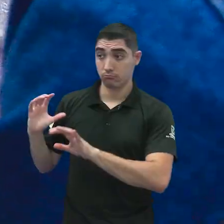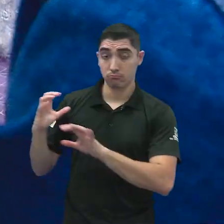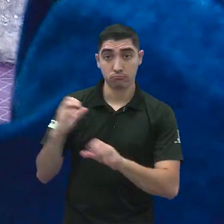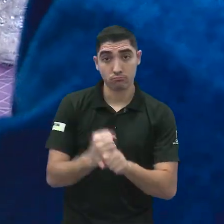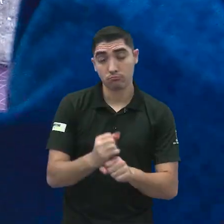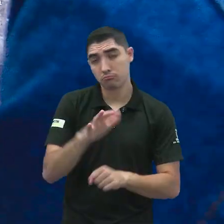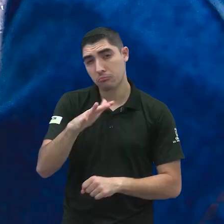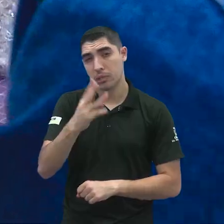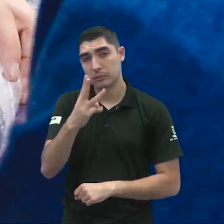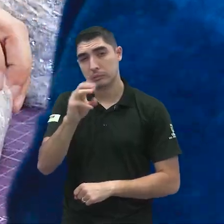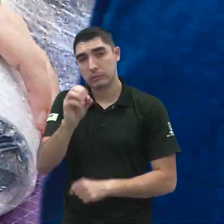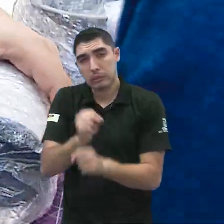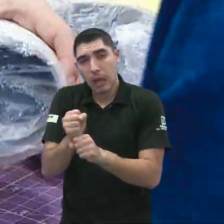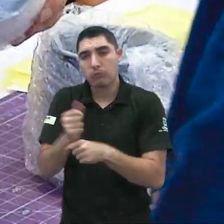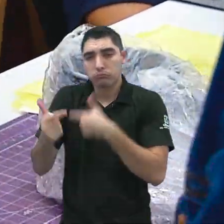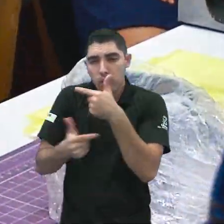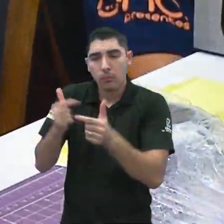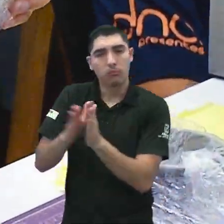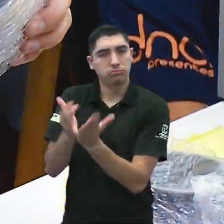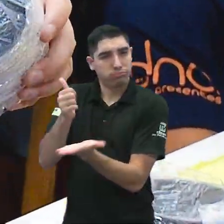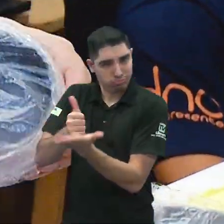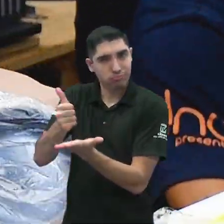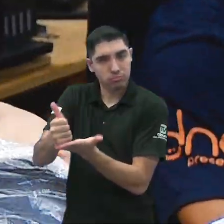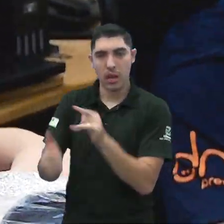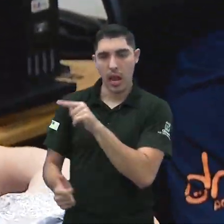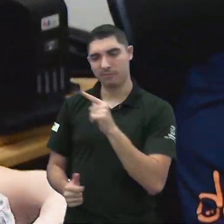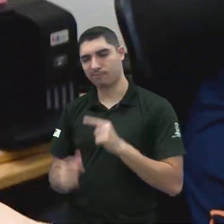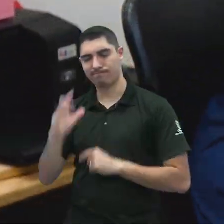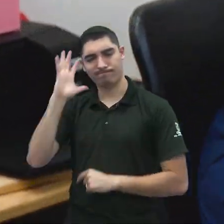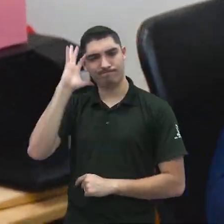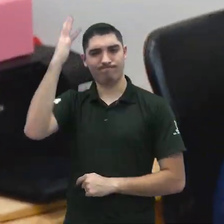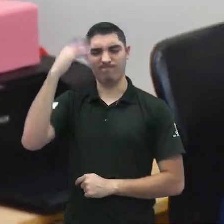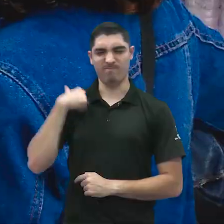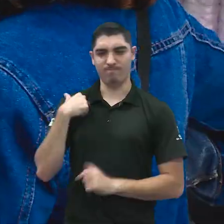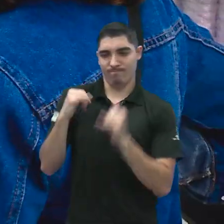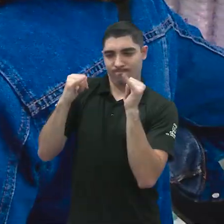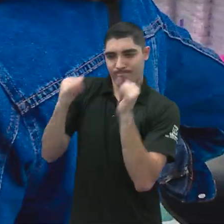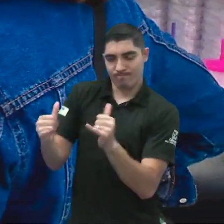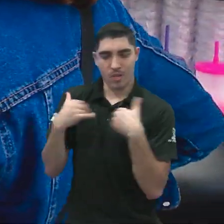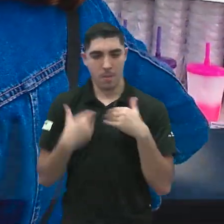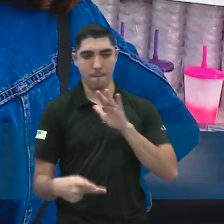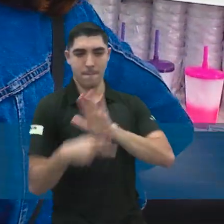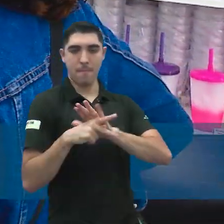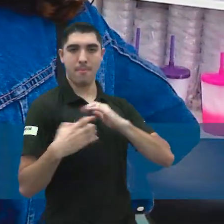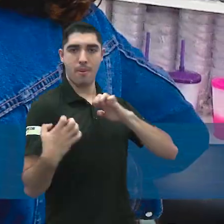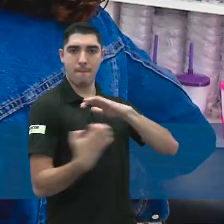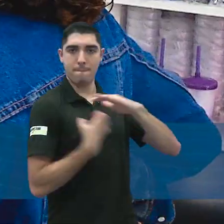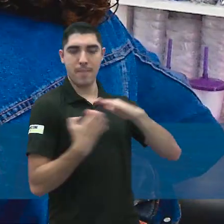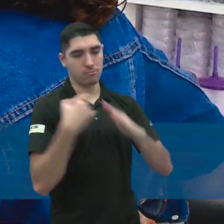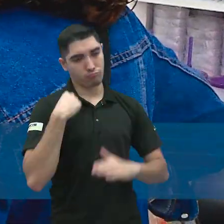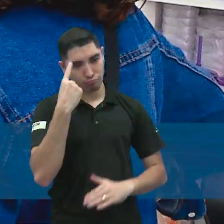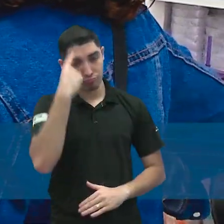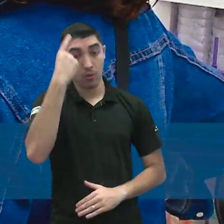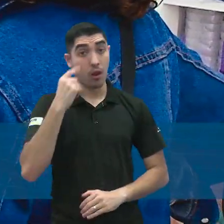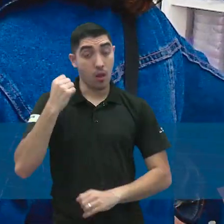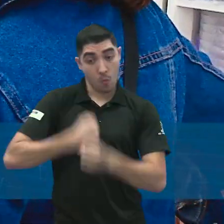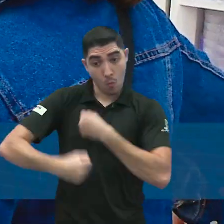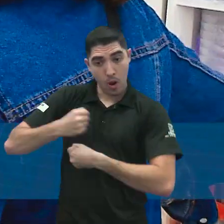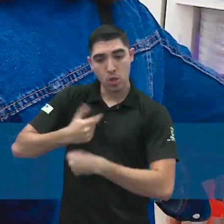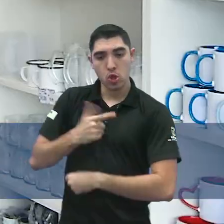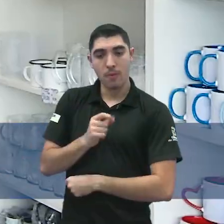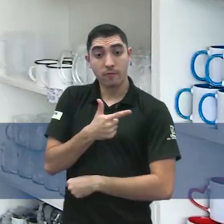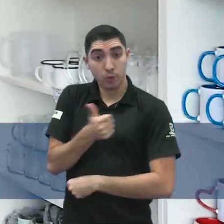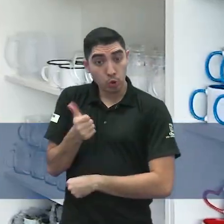30 anos trabalhando com carteira assinada, Thelma decidiu abrir o próprio negócio e iniciou, em março de